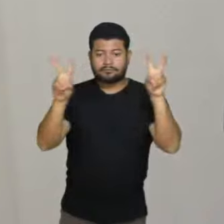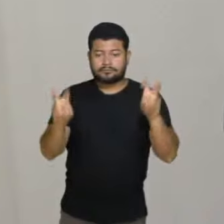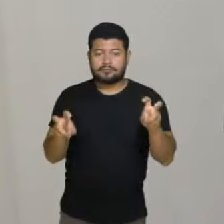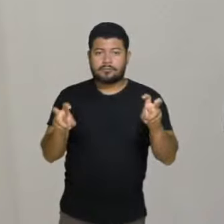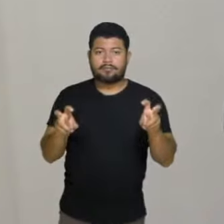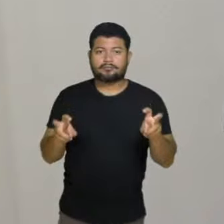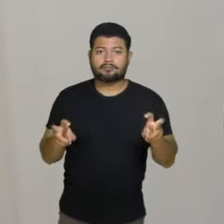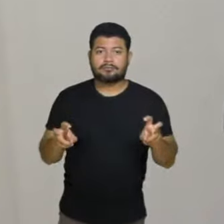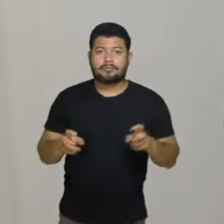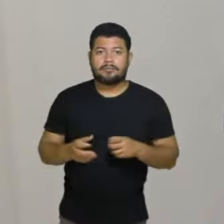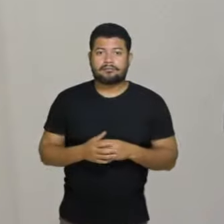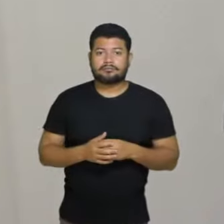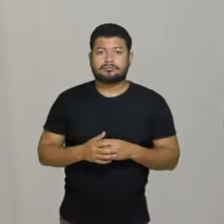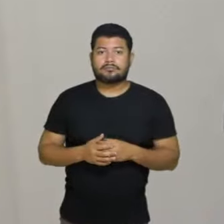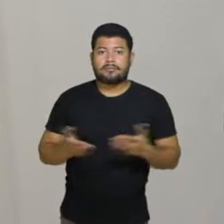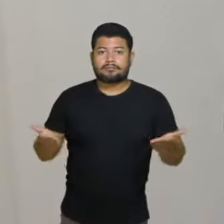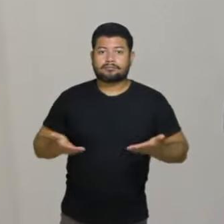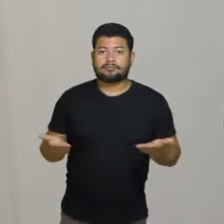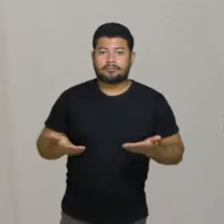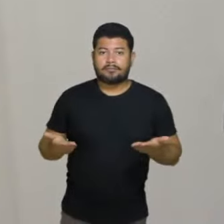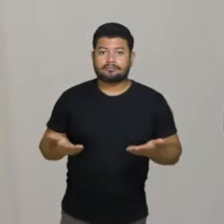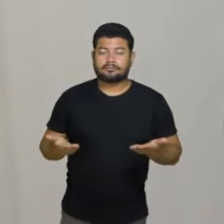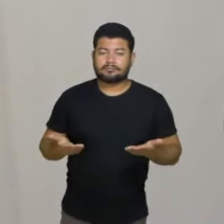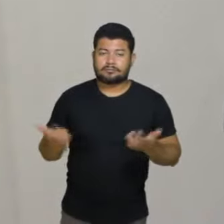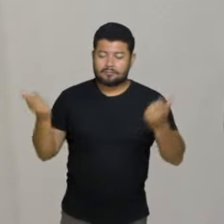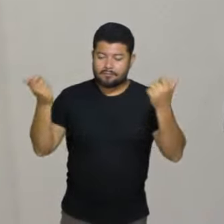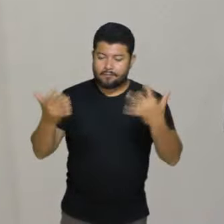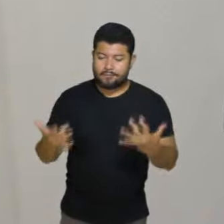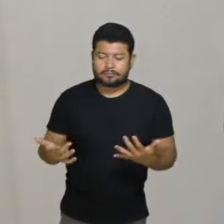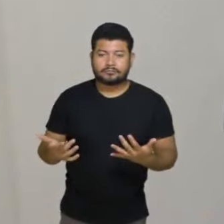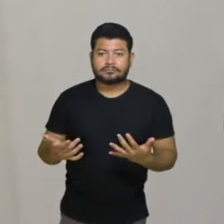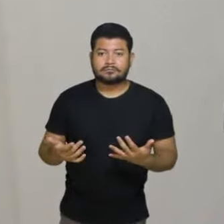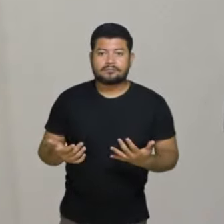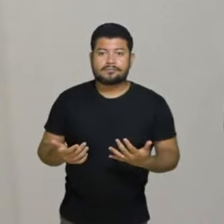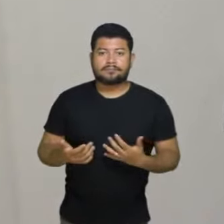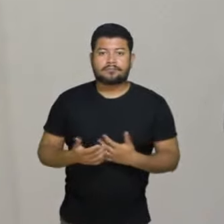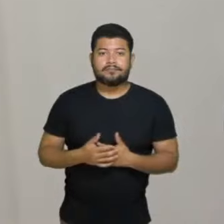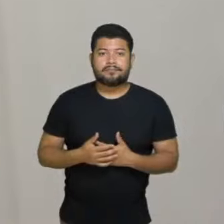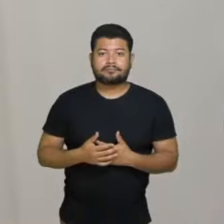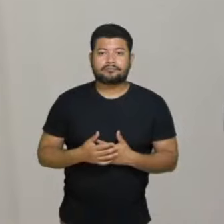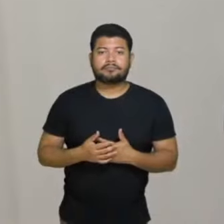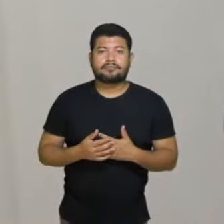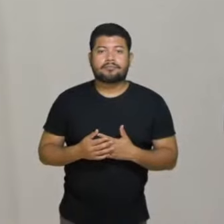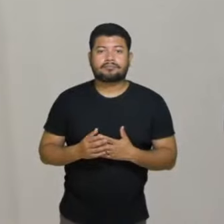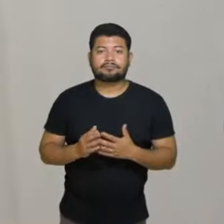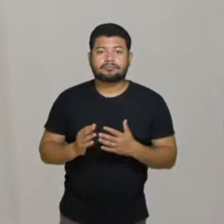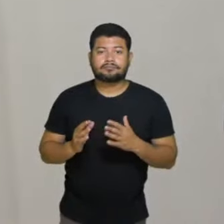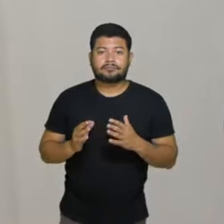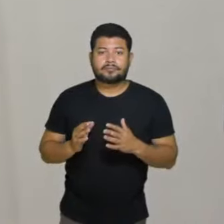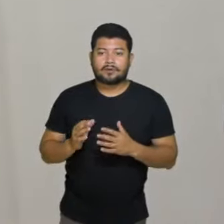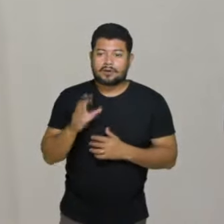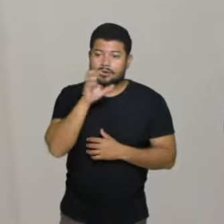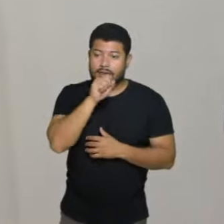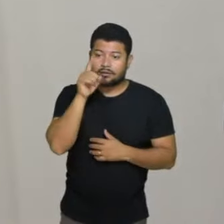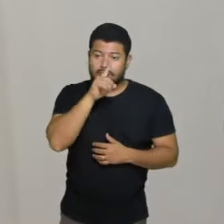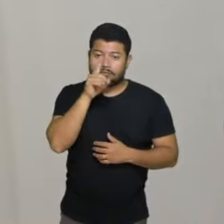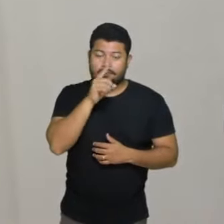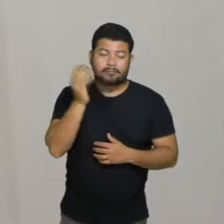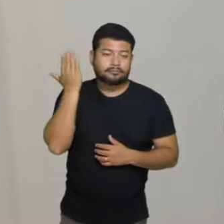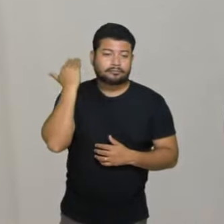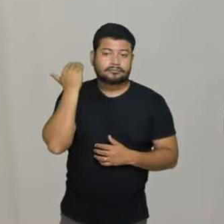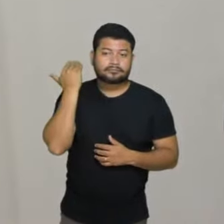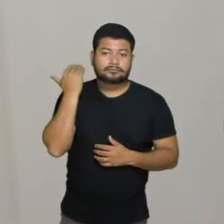para esta tribuna hoje, senhor presidente, no final de semana que